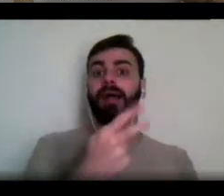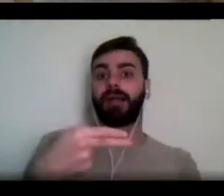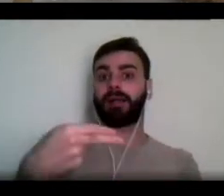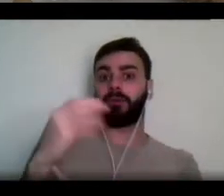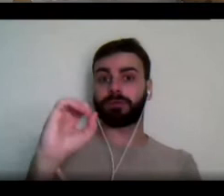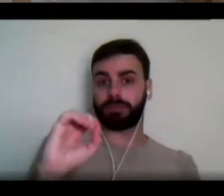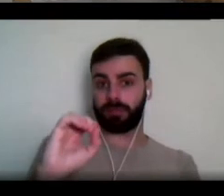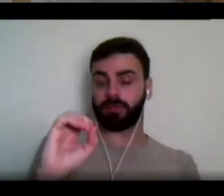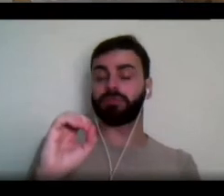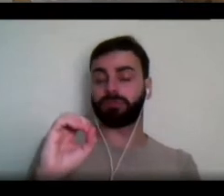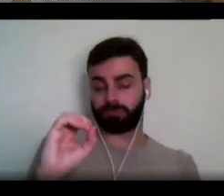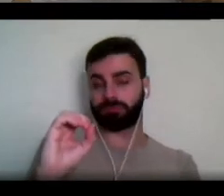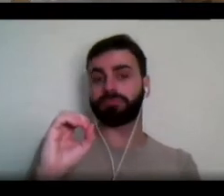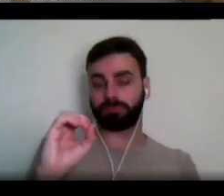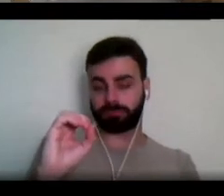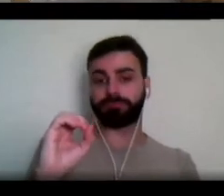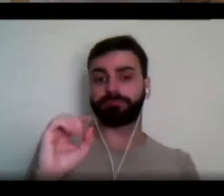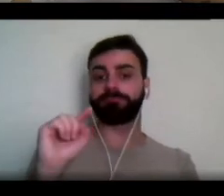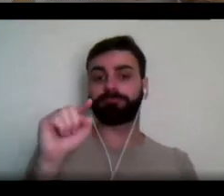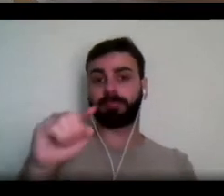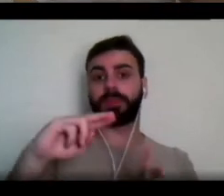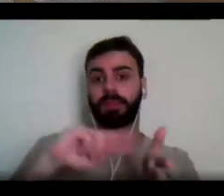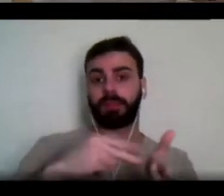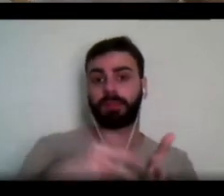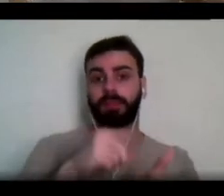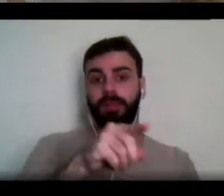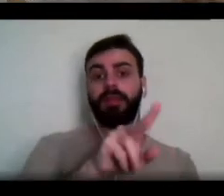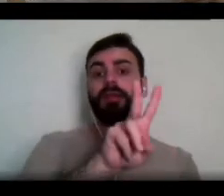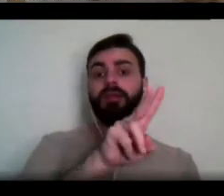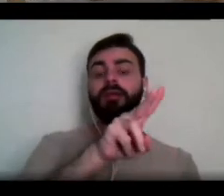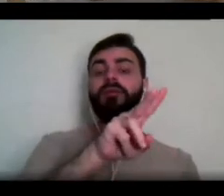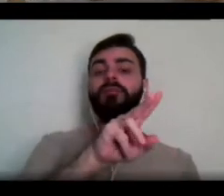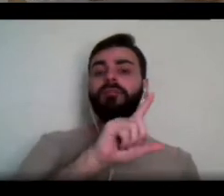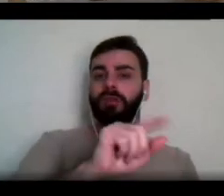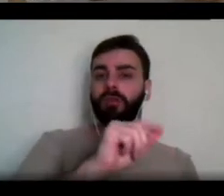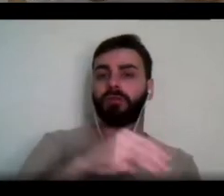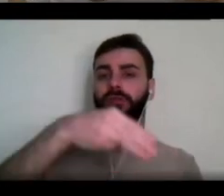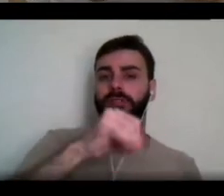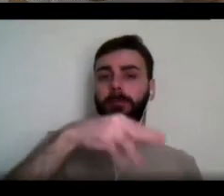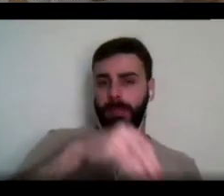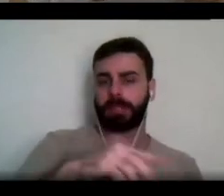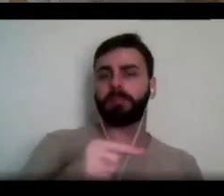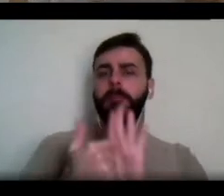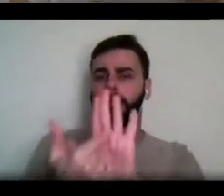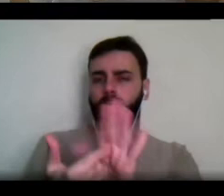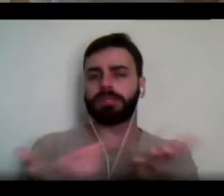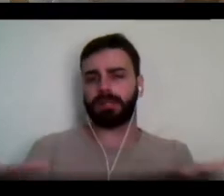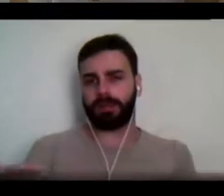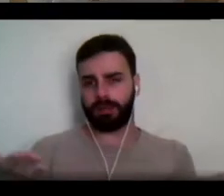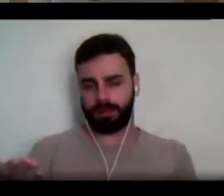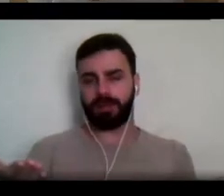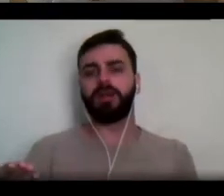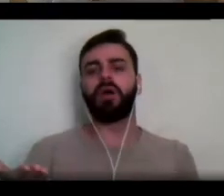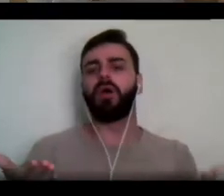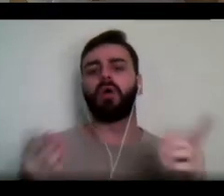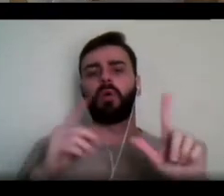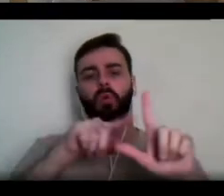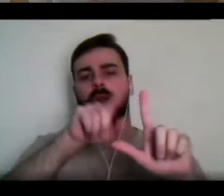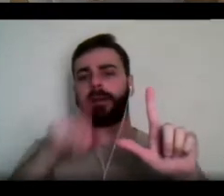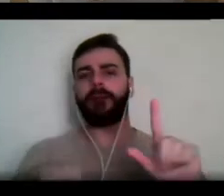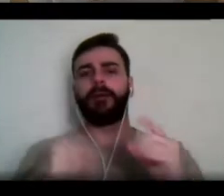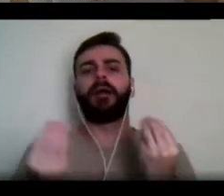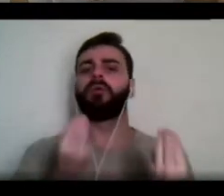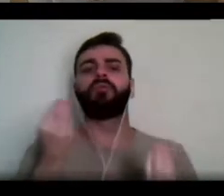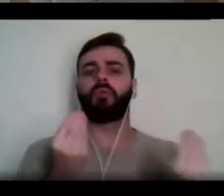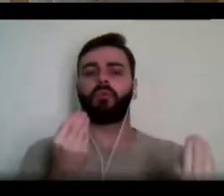a 0. E essa é a velocidade mínima. E, de novo, graficamente, né? Como é que eu vejo isso graficamente para